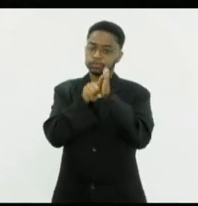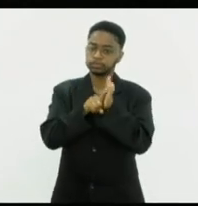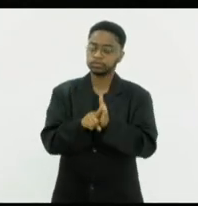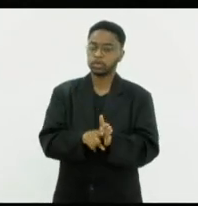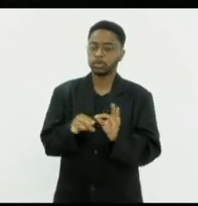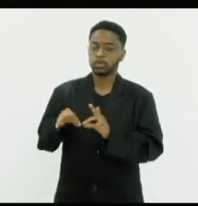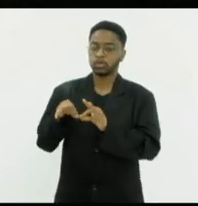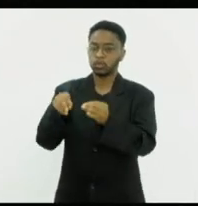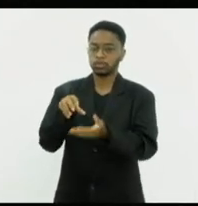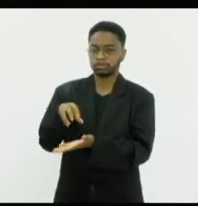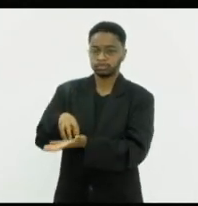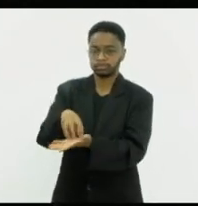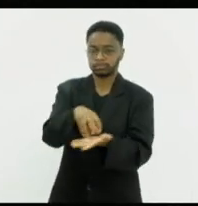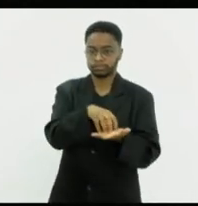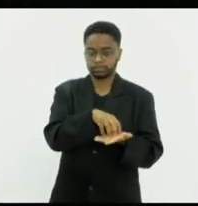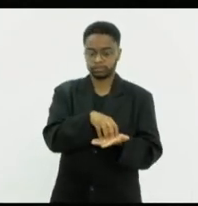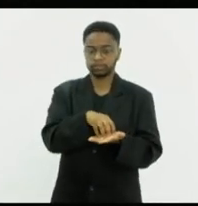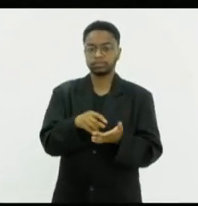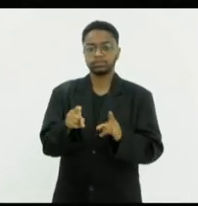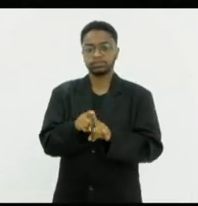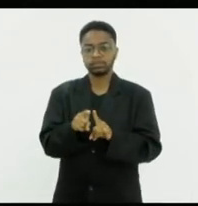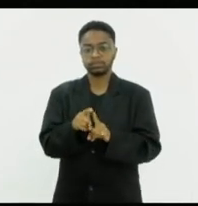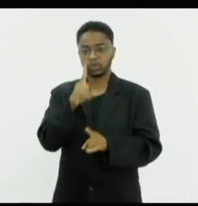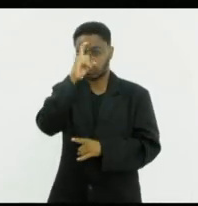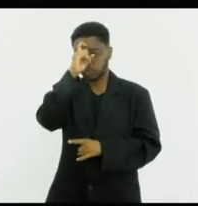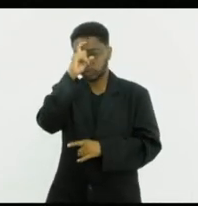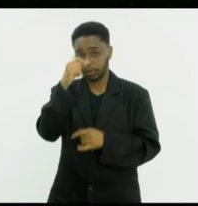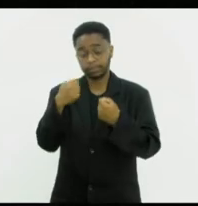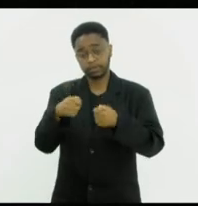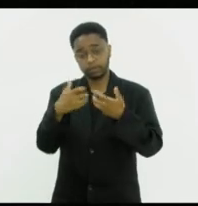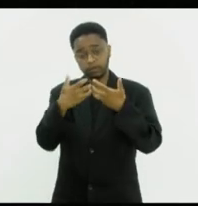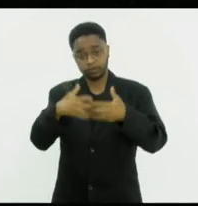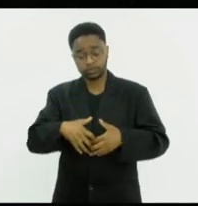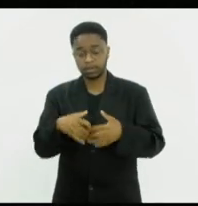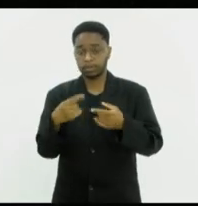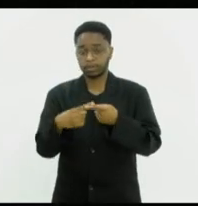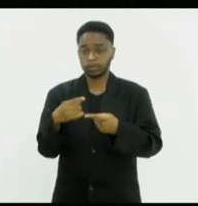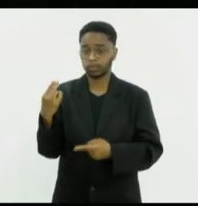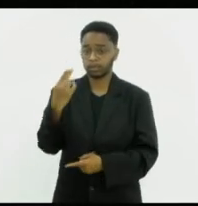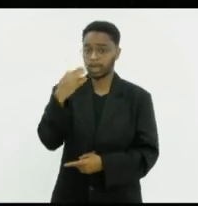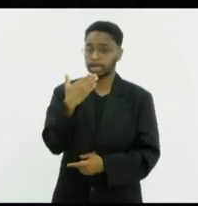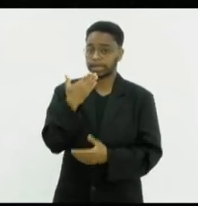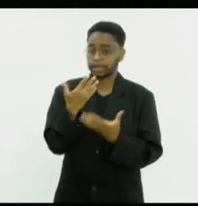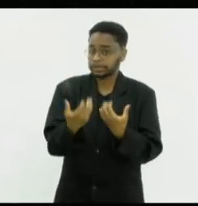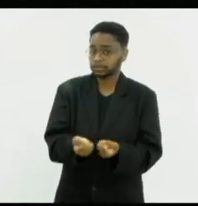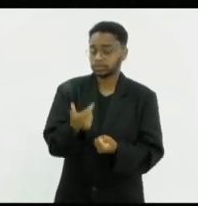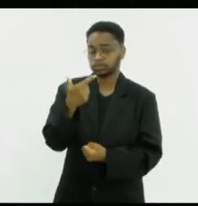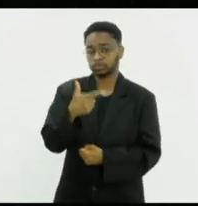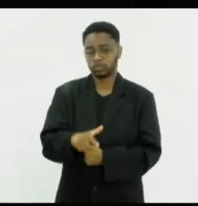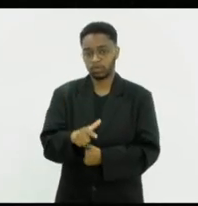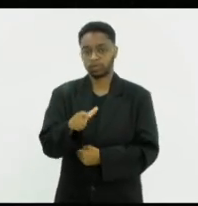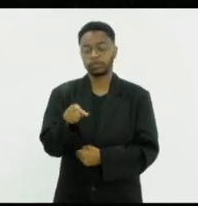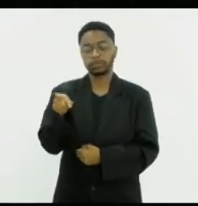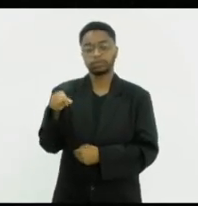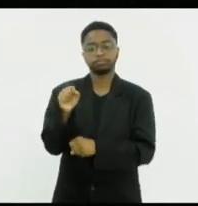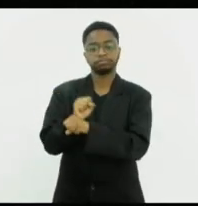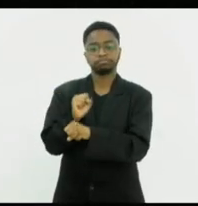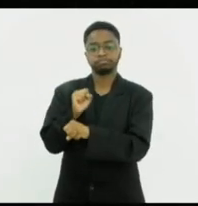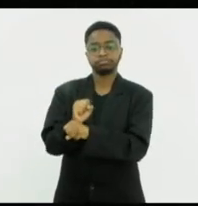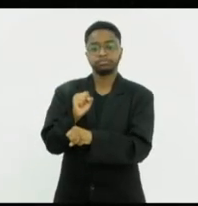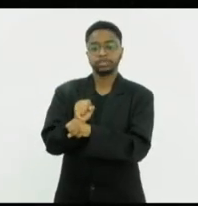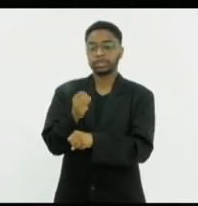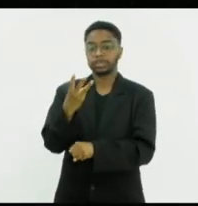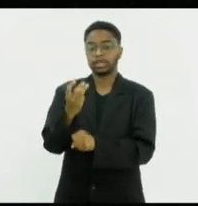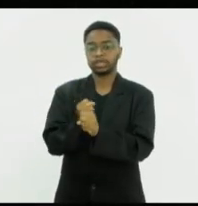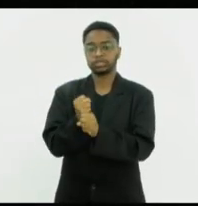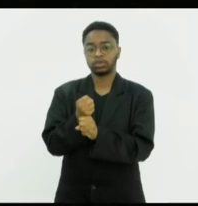unidades e colocar os hospitais para funcionar. Porque é inadmissível, mais uma vez, as pessoas ficaram aguardando 3, 4 anos